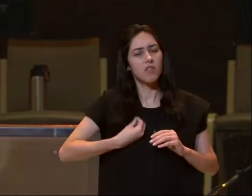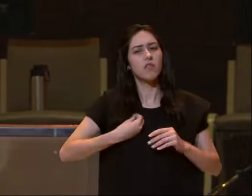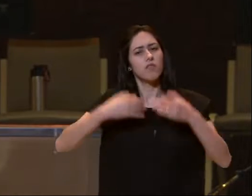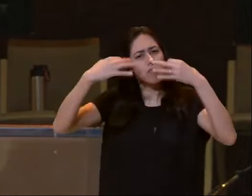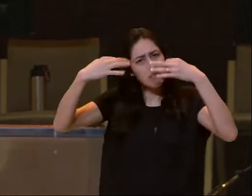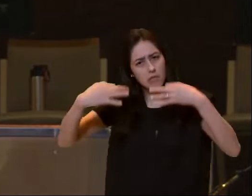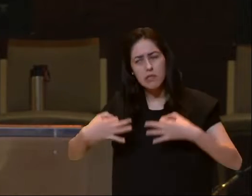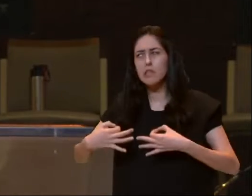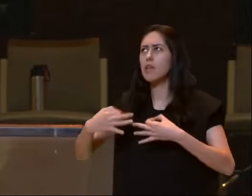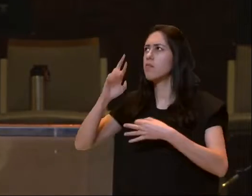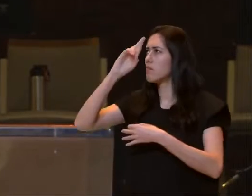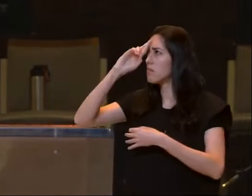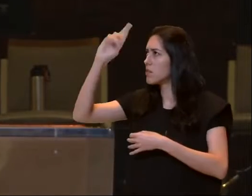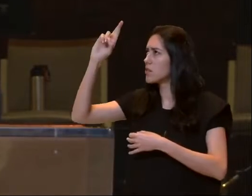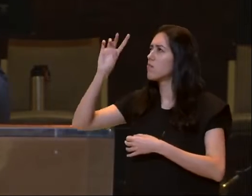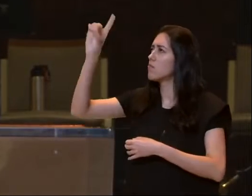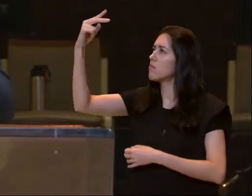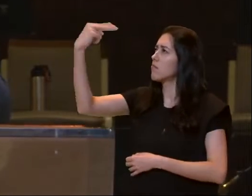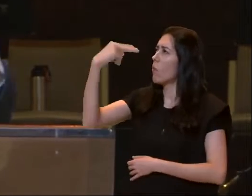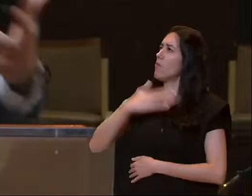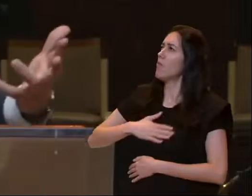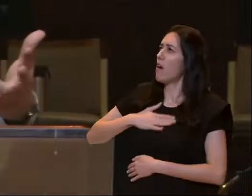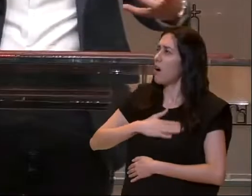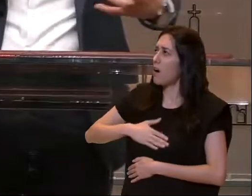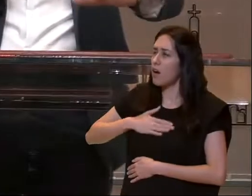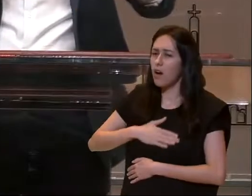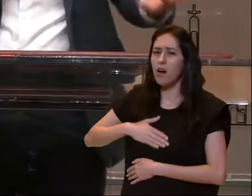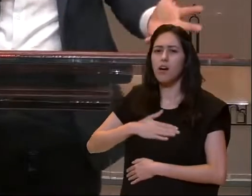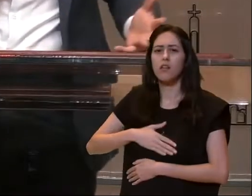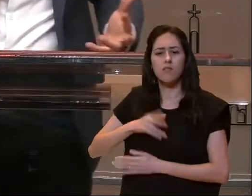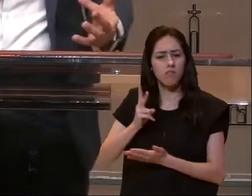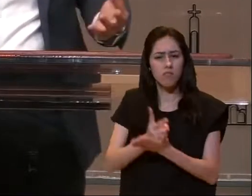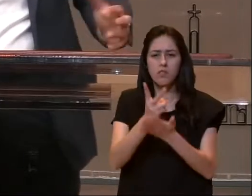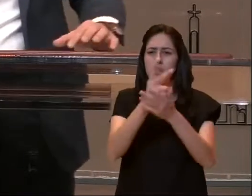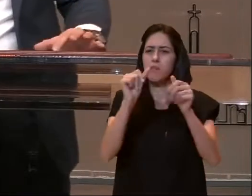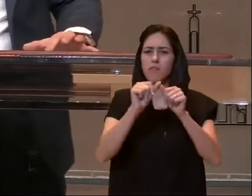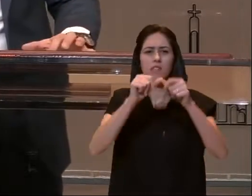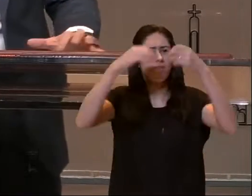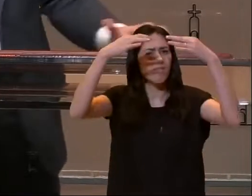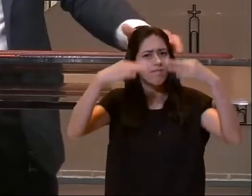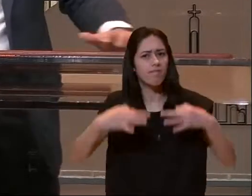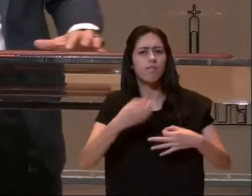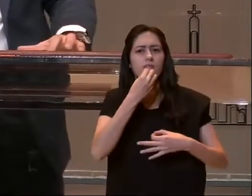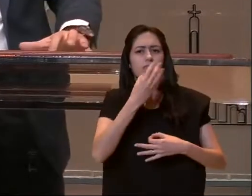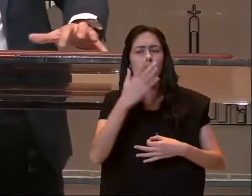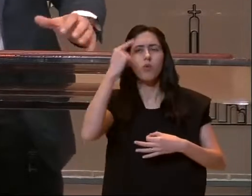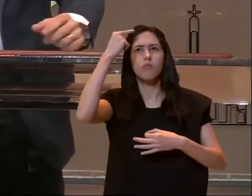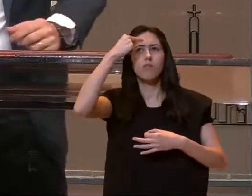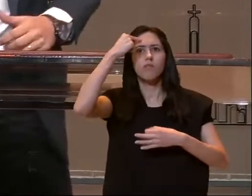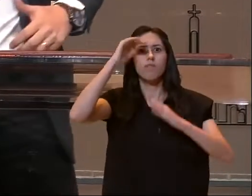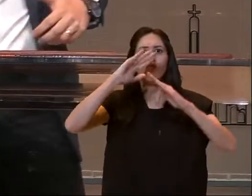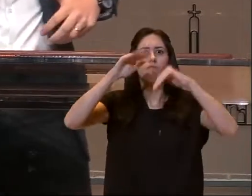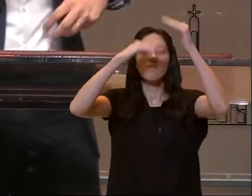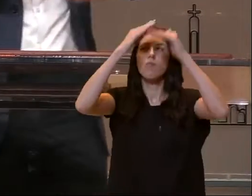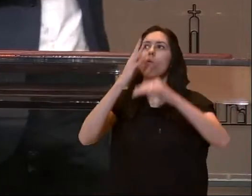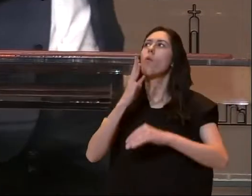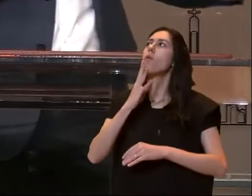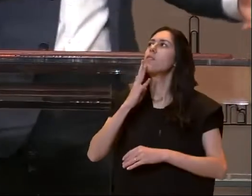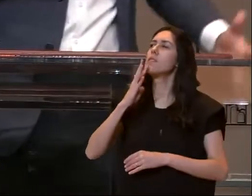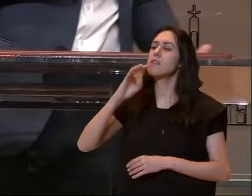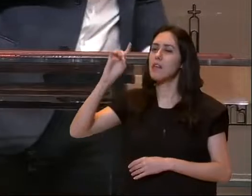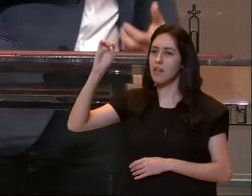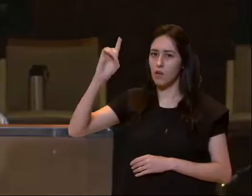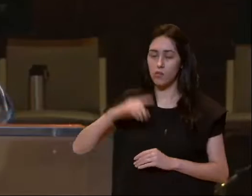Senhor e em tudo possam agradá-lo, frutificando em toda boa obra e crescendo no conhecimento de Deus.